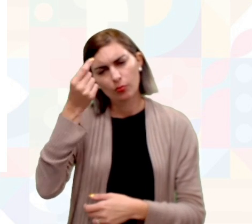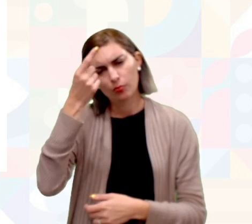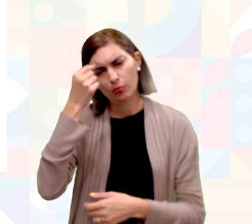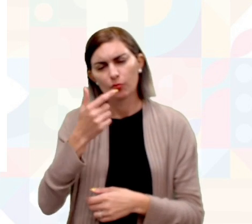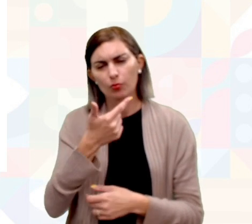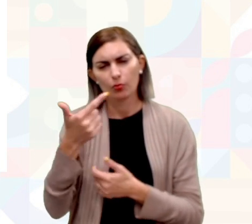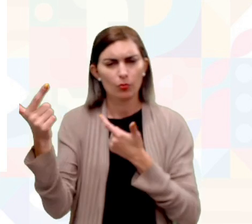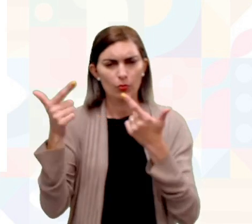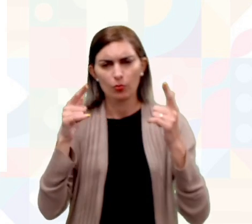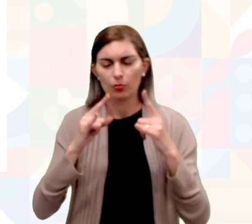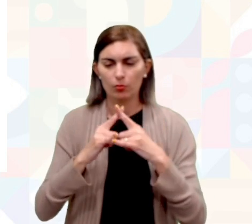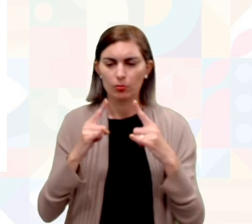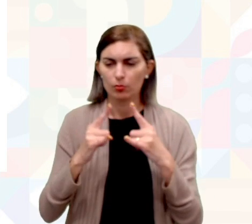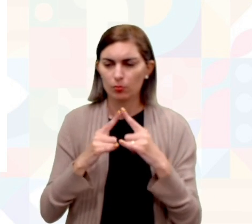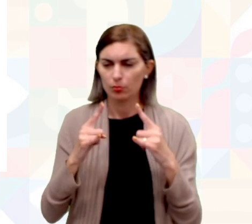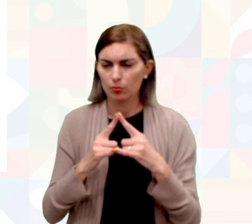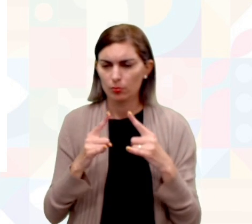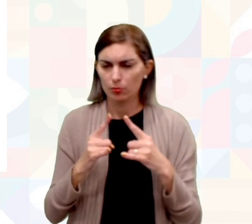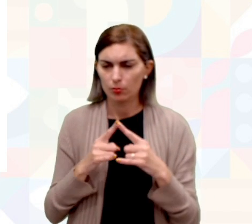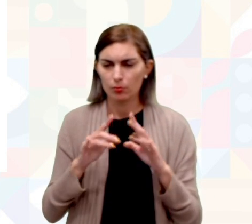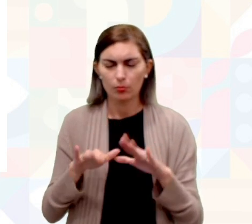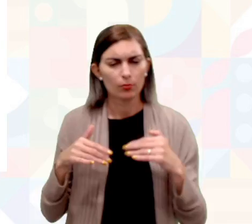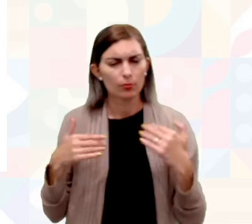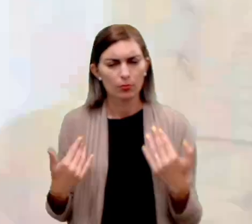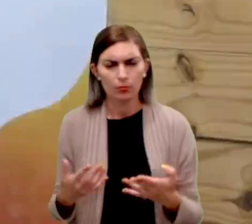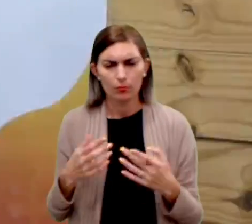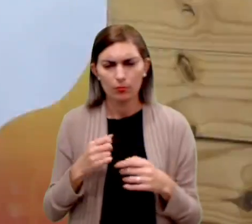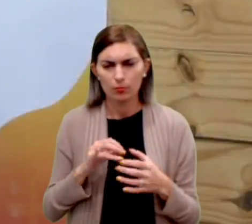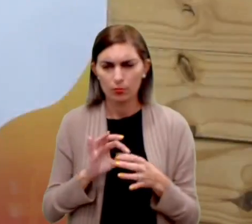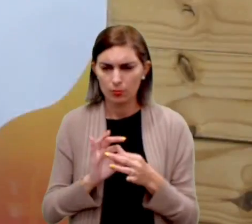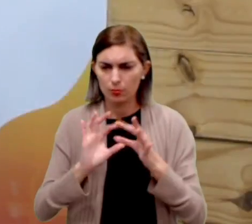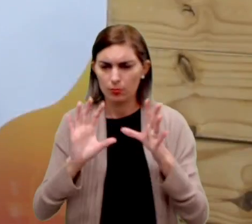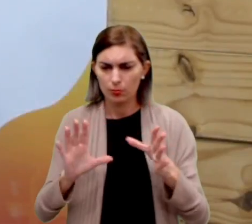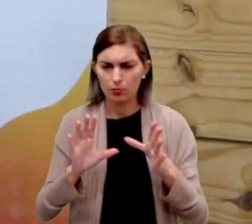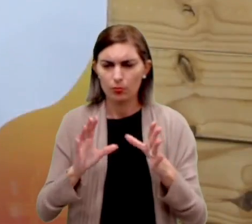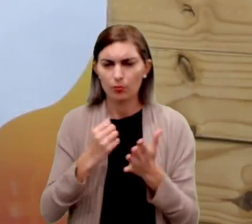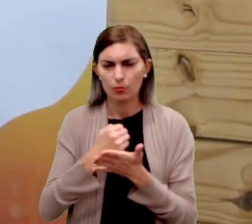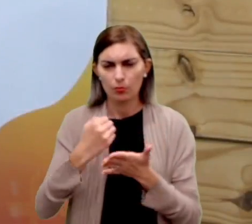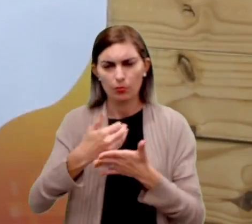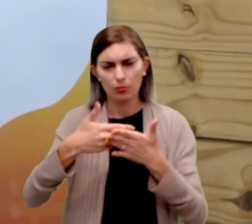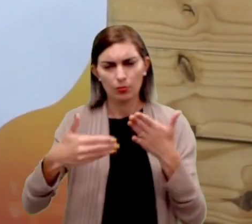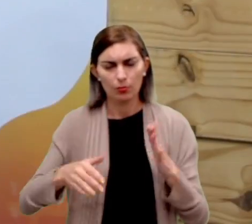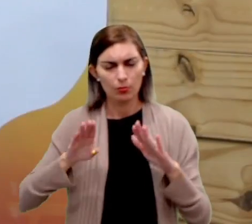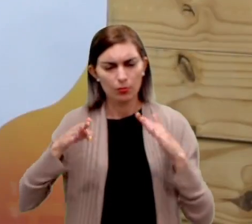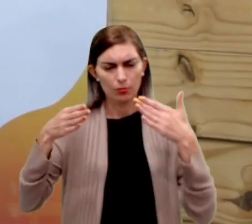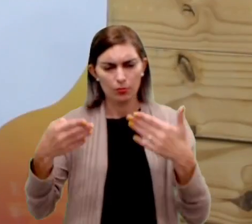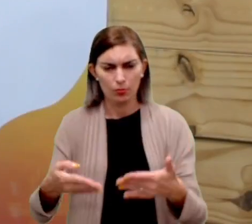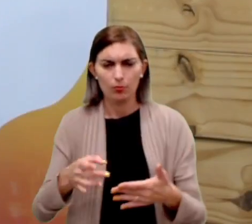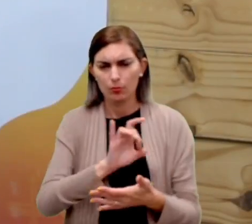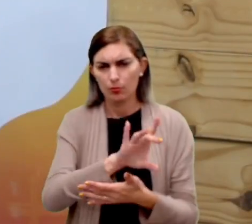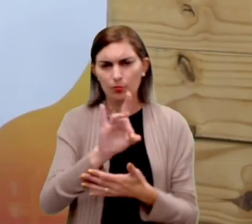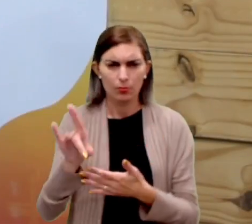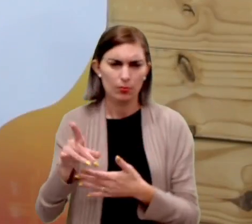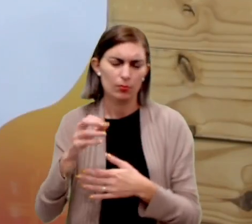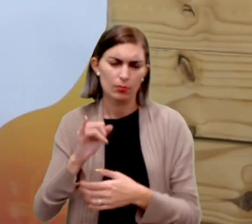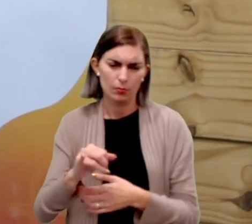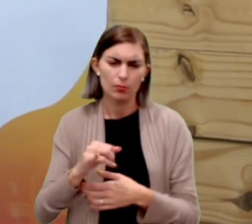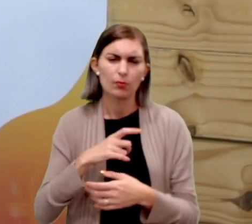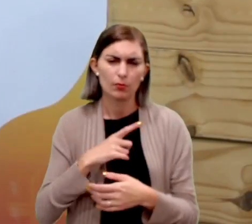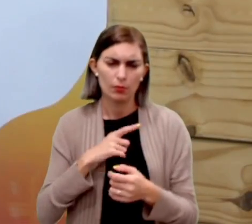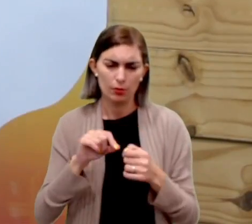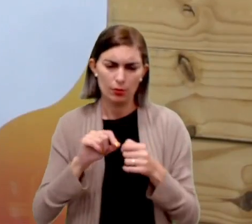outras instituições. Então, se dispõe de protocolos específicos para cada caso. Então, o CEATOX ele faz